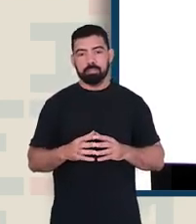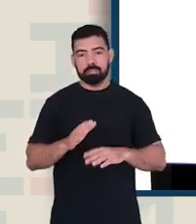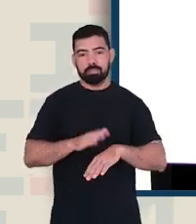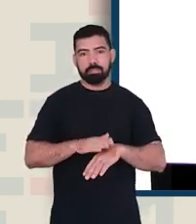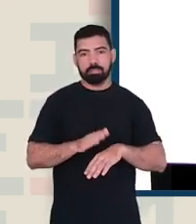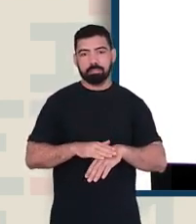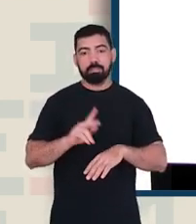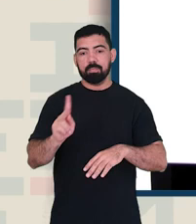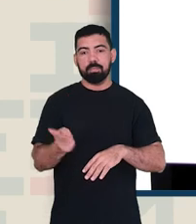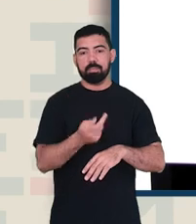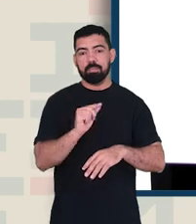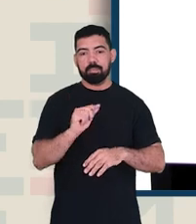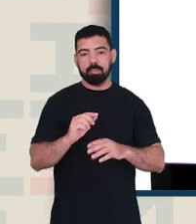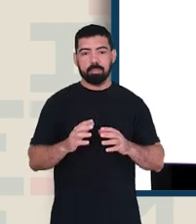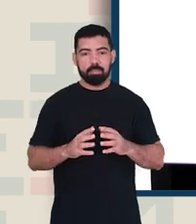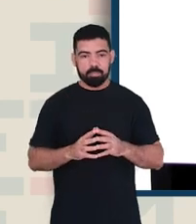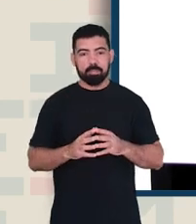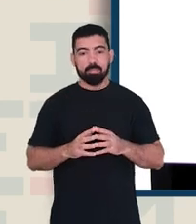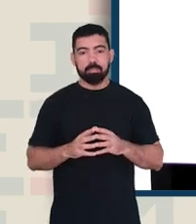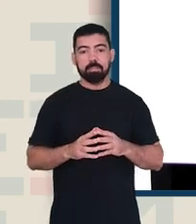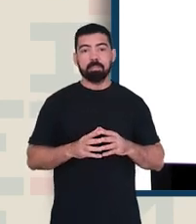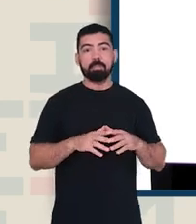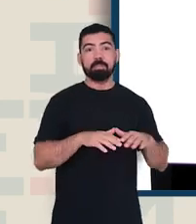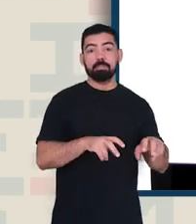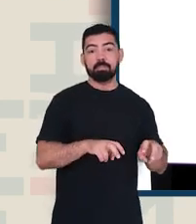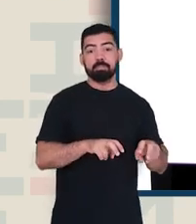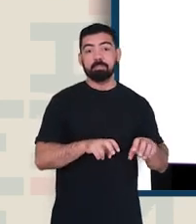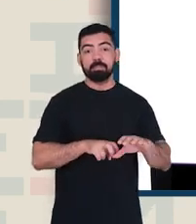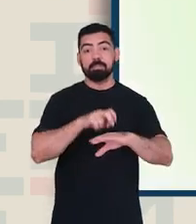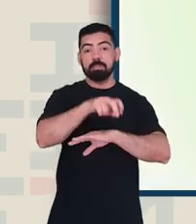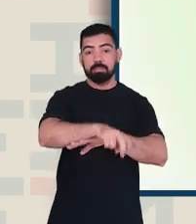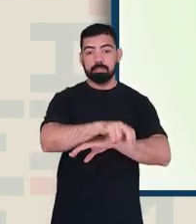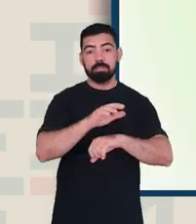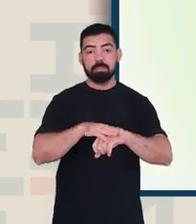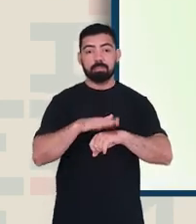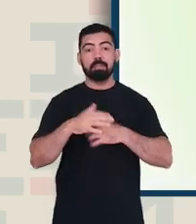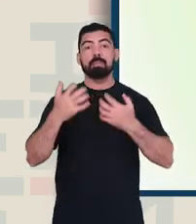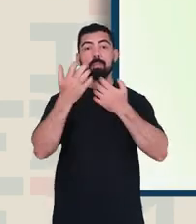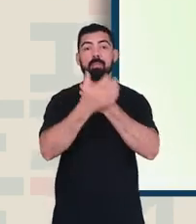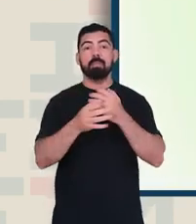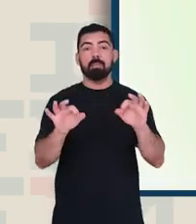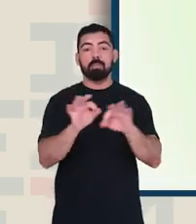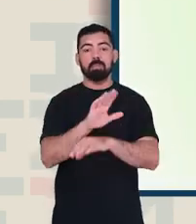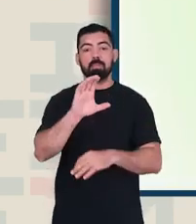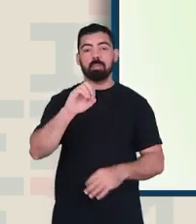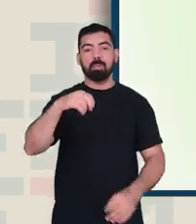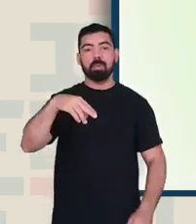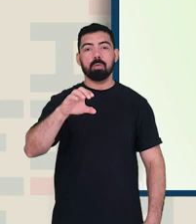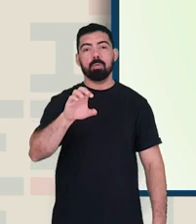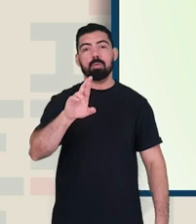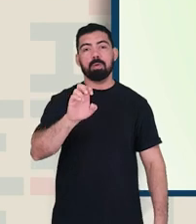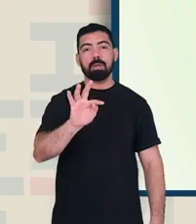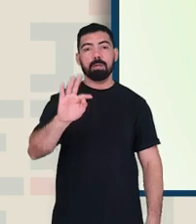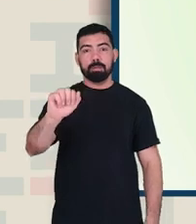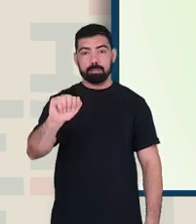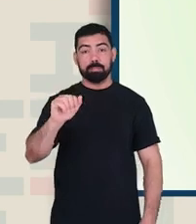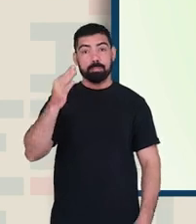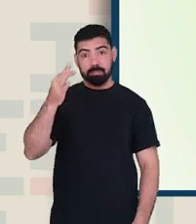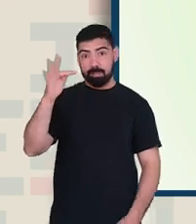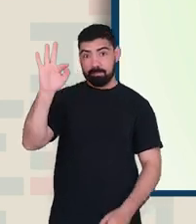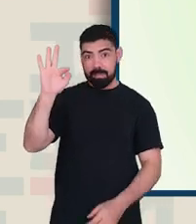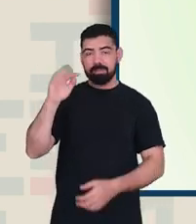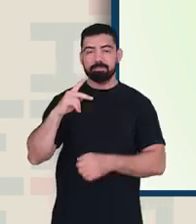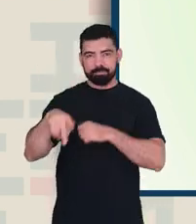eu pulo, para a música concreta da